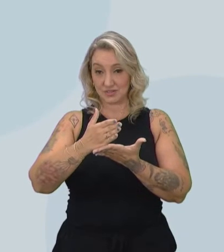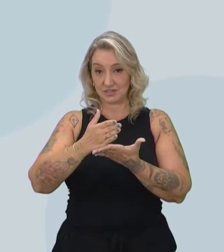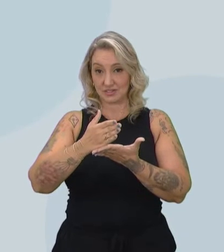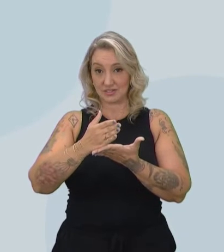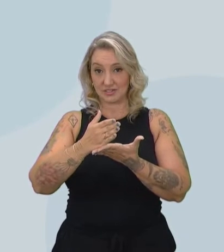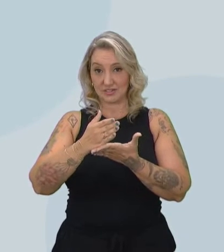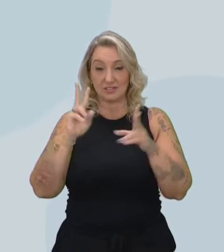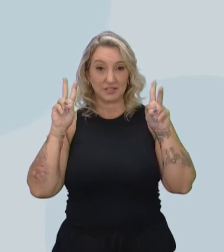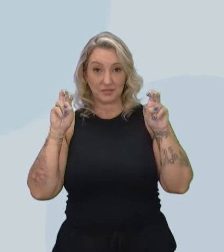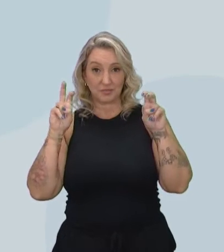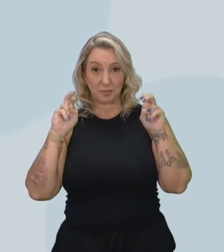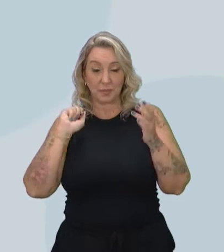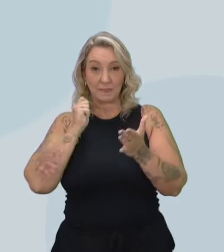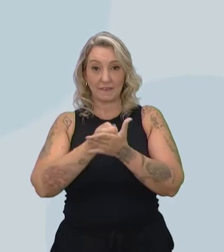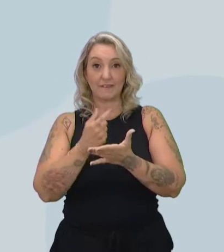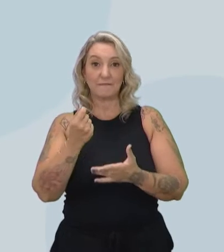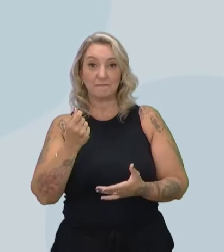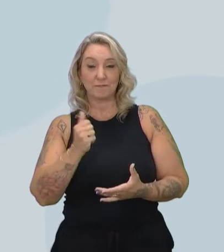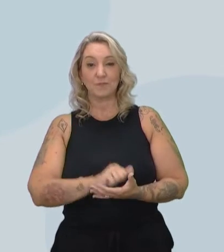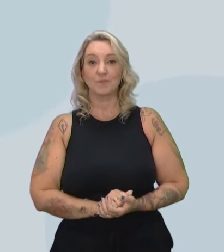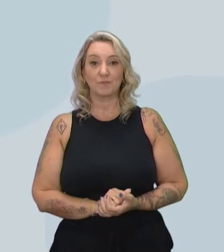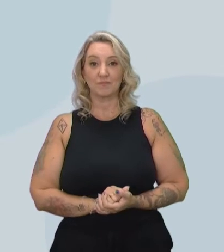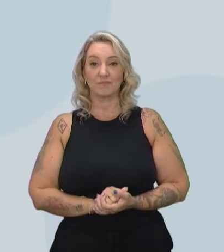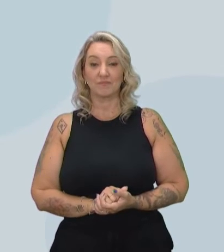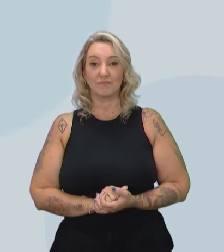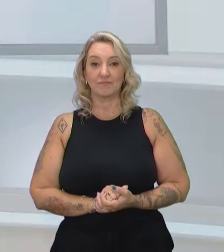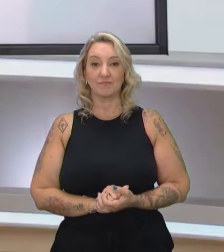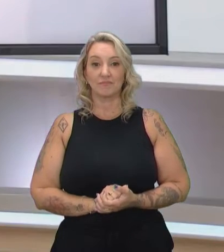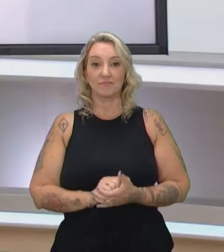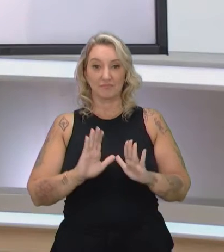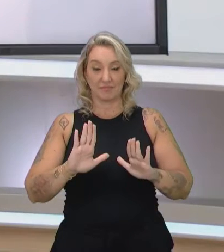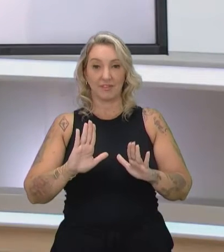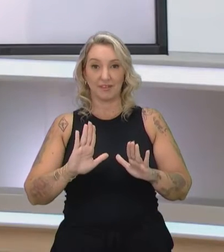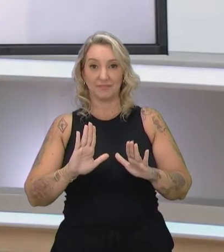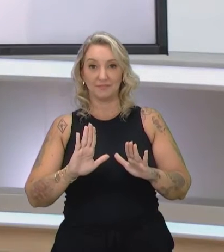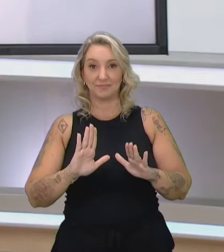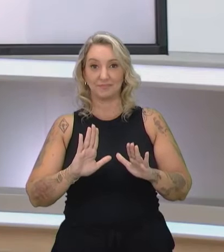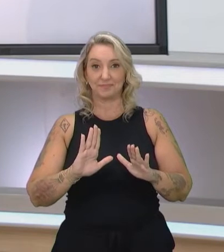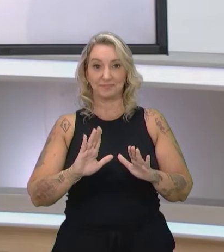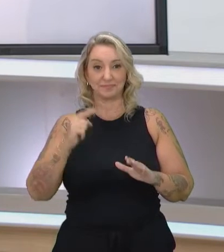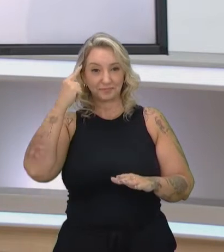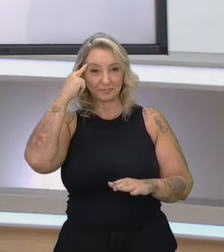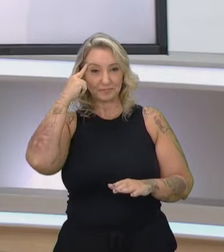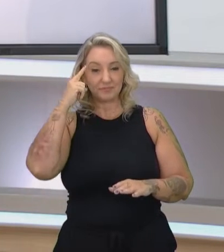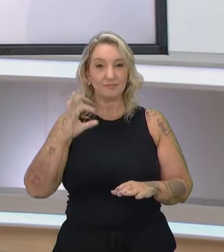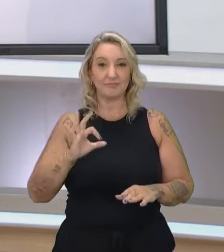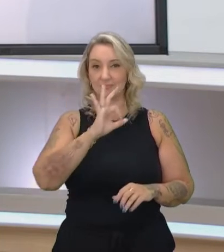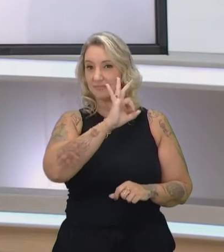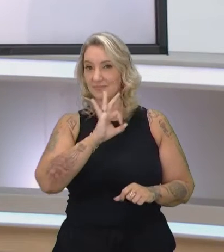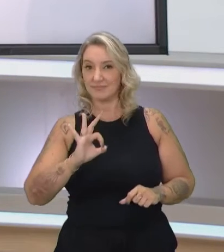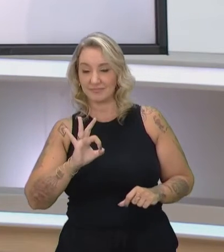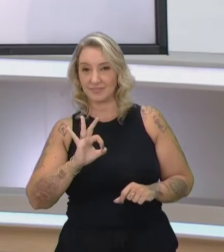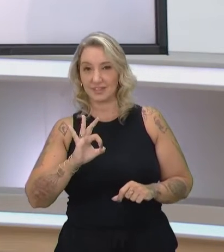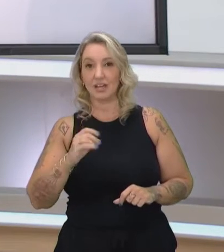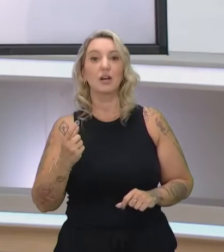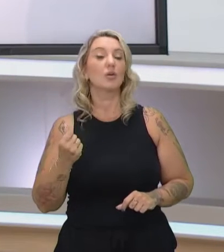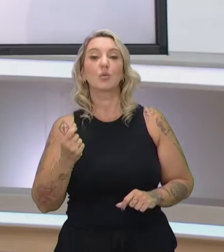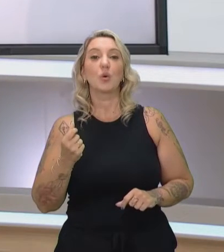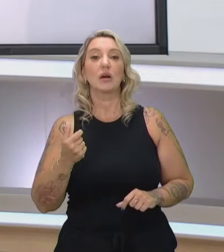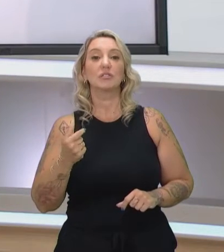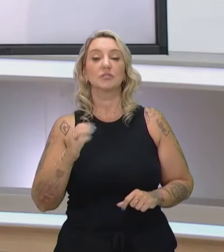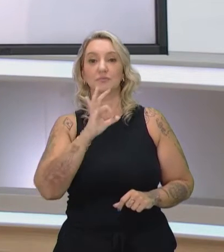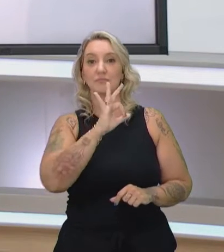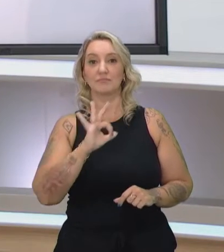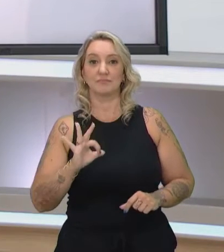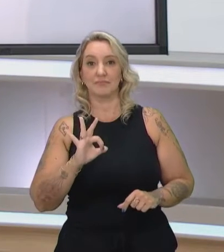em relação ao preço à vista? Então, nós estamos pensando aí em percentual, né? Quantos por